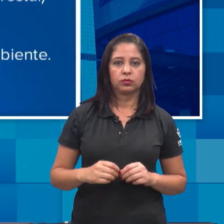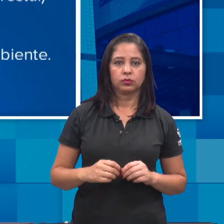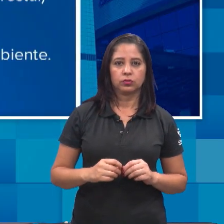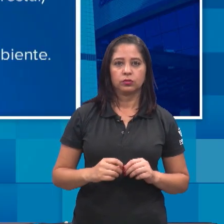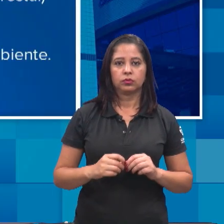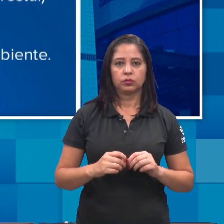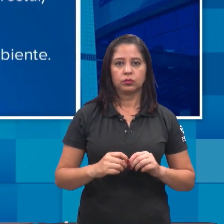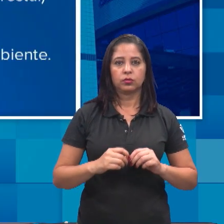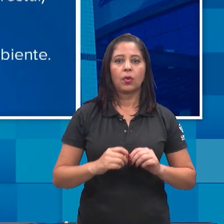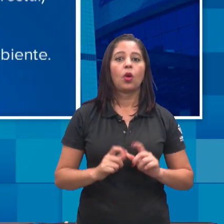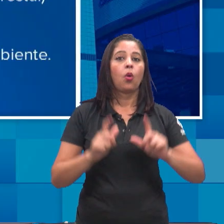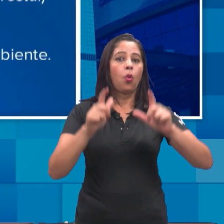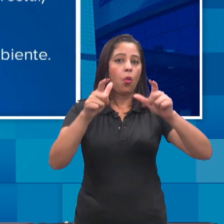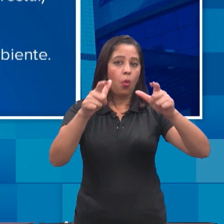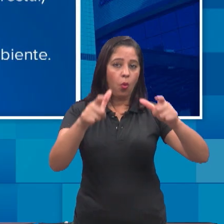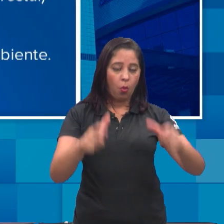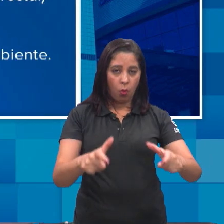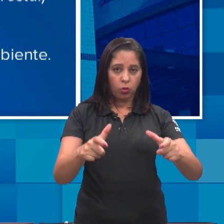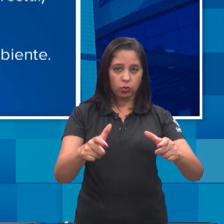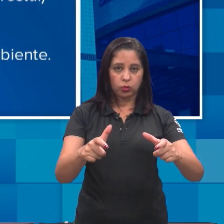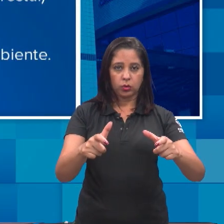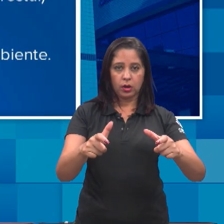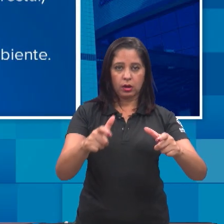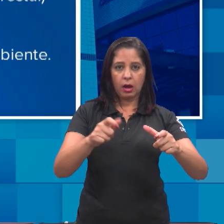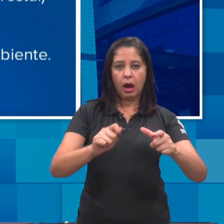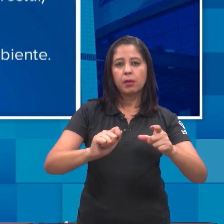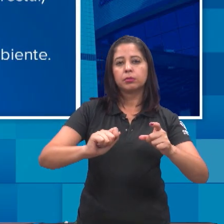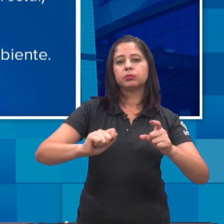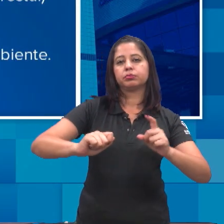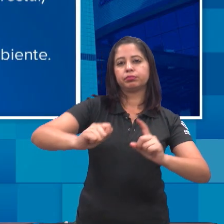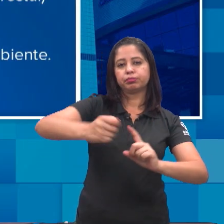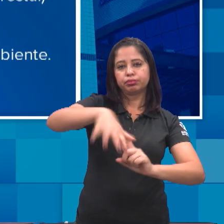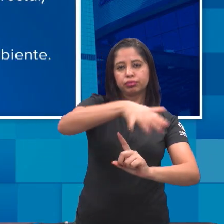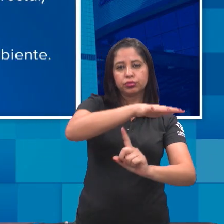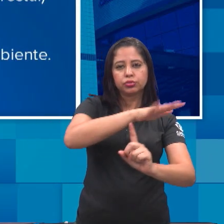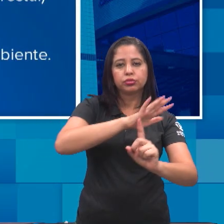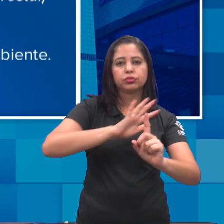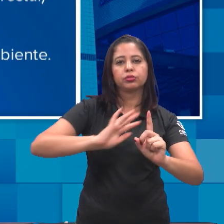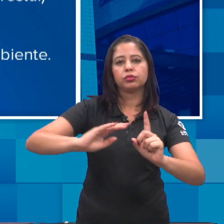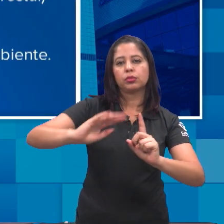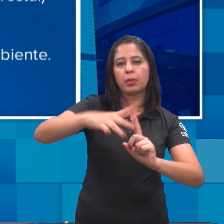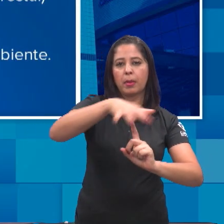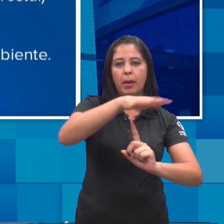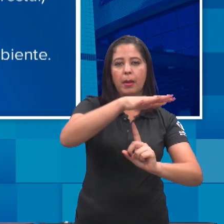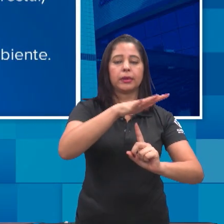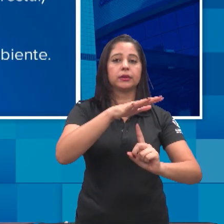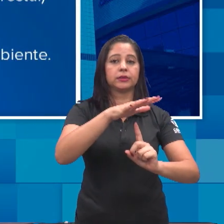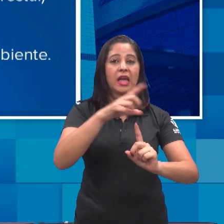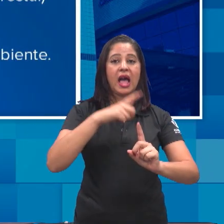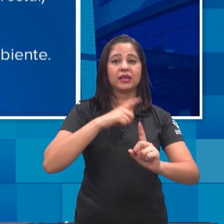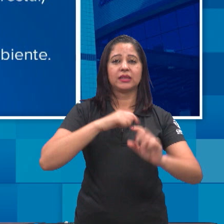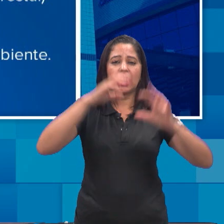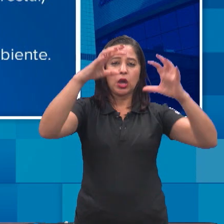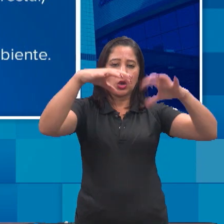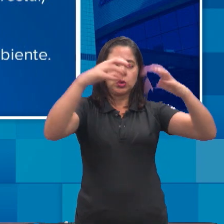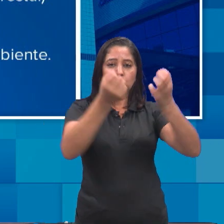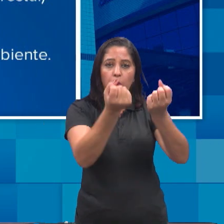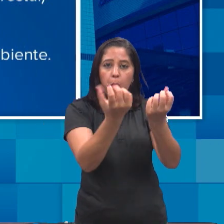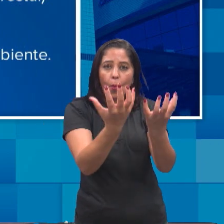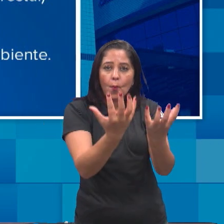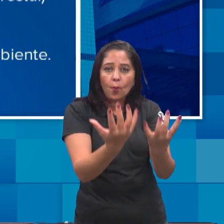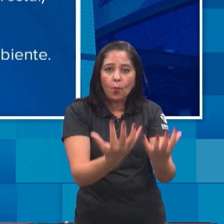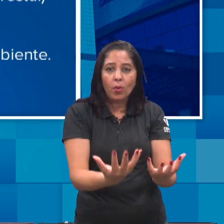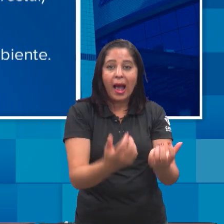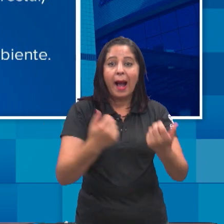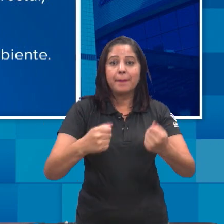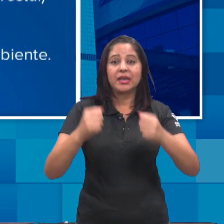preservação permanente, APP, ao longo de cursos d'água naturais em áreas urbanas consolidadas